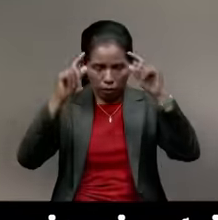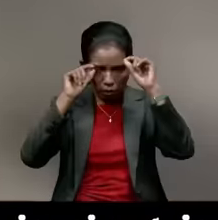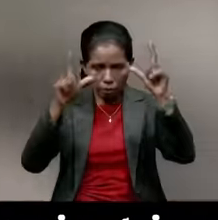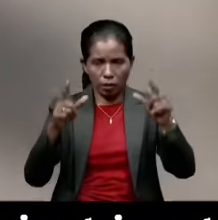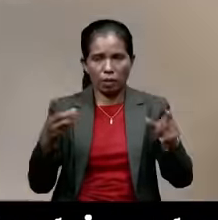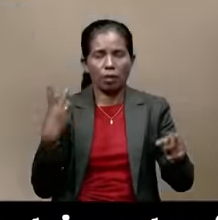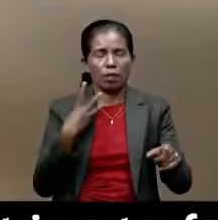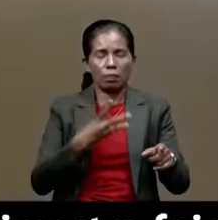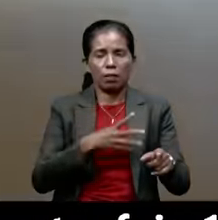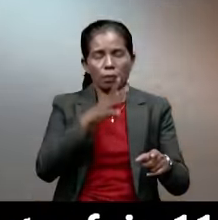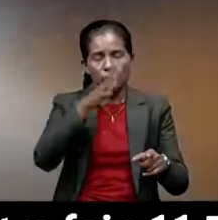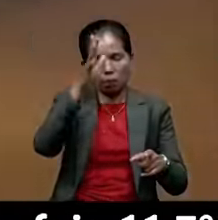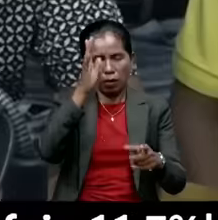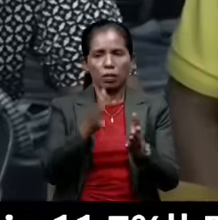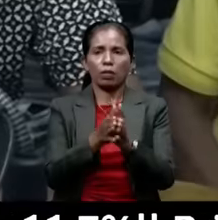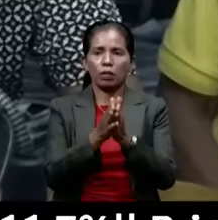nene izizi.